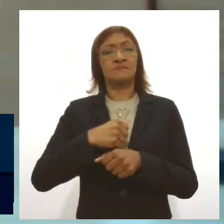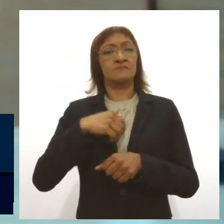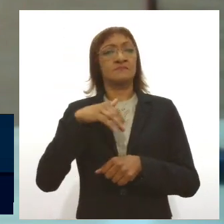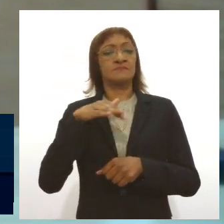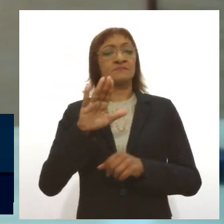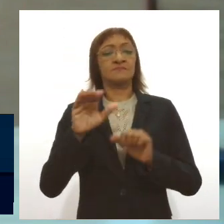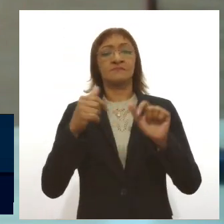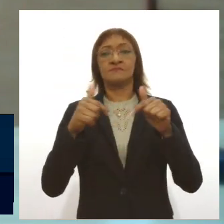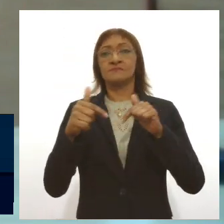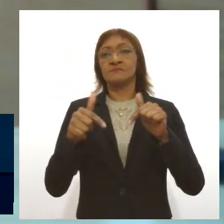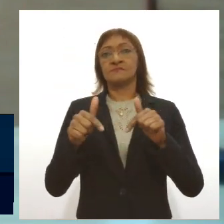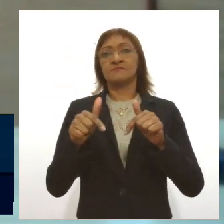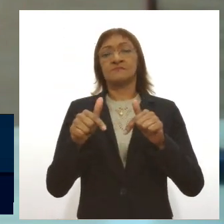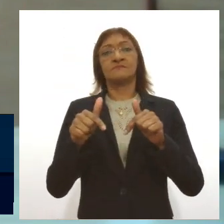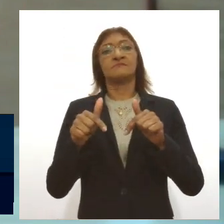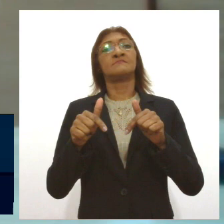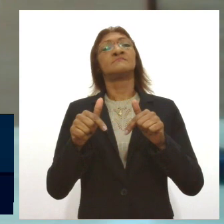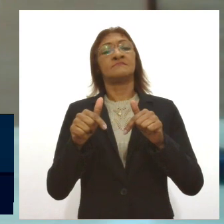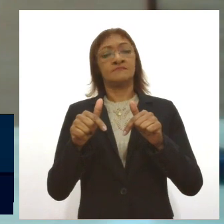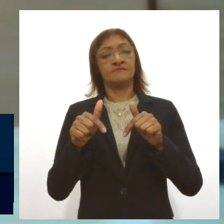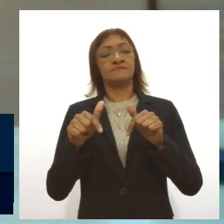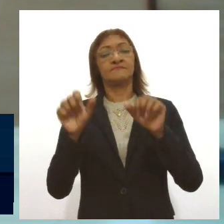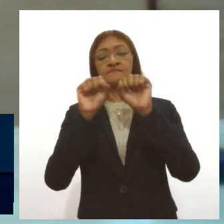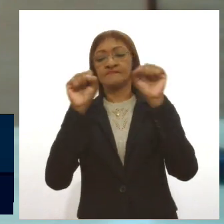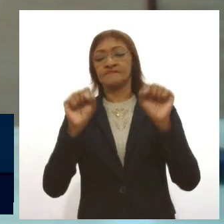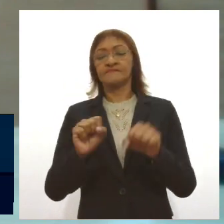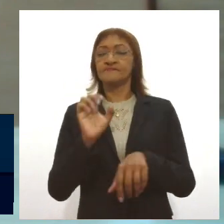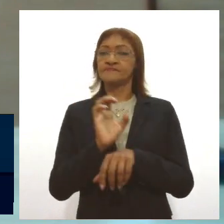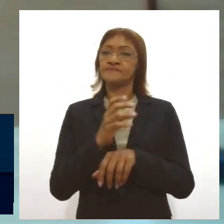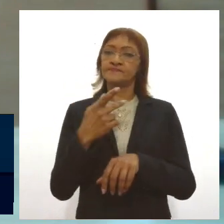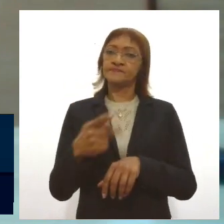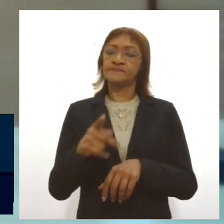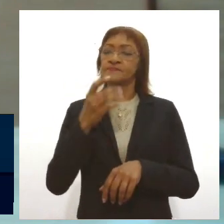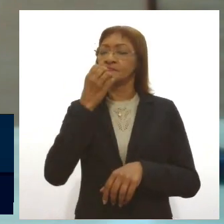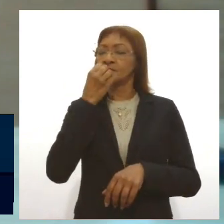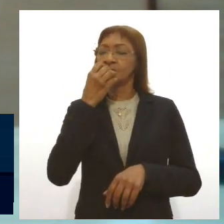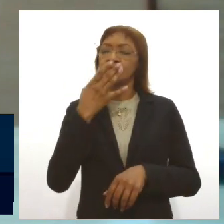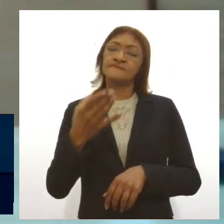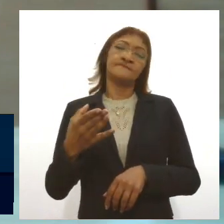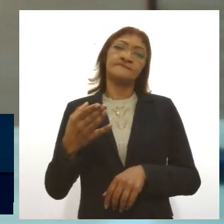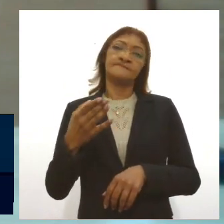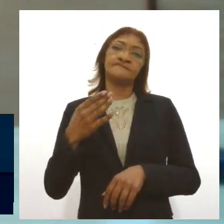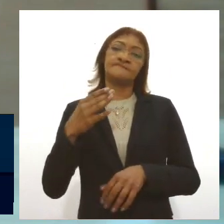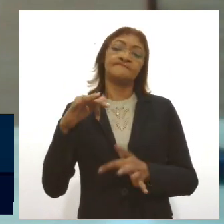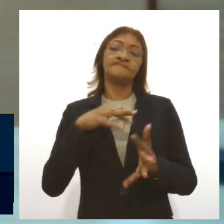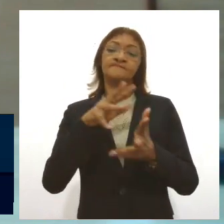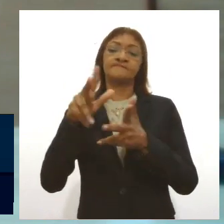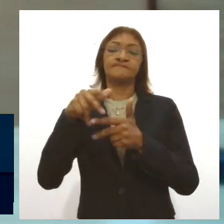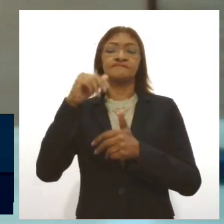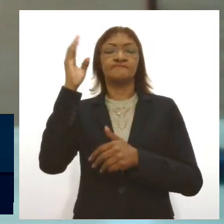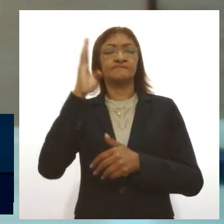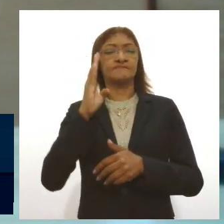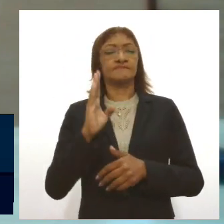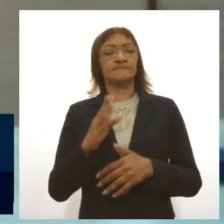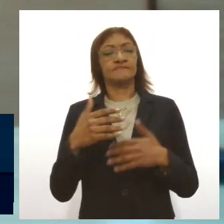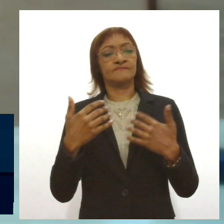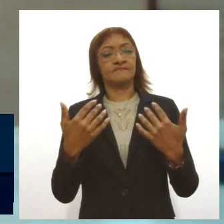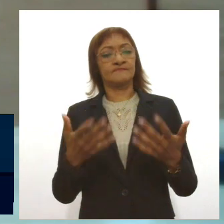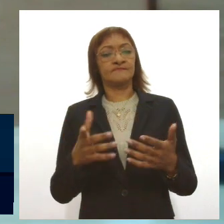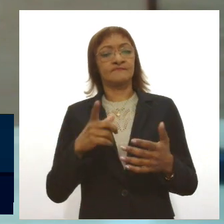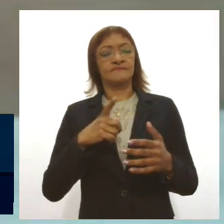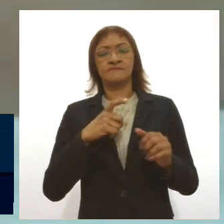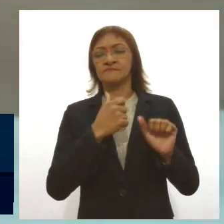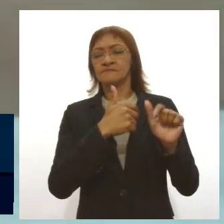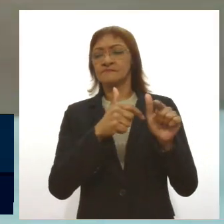construindo, né, essa pauta tão importante para Sergipe, para o Brasil e para o mundo, envolvendo recursos hídricos